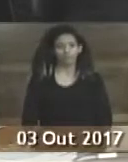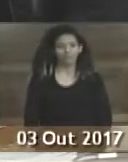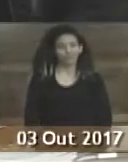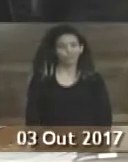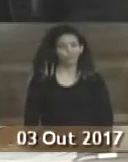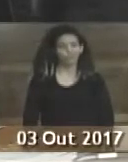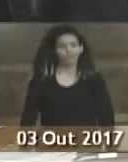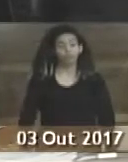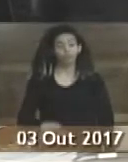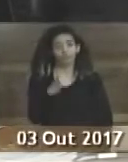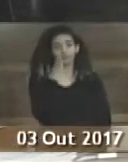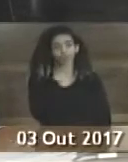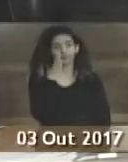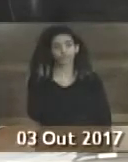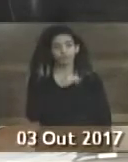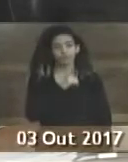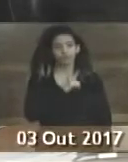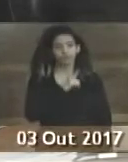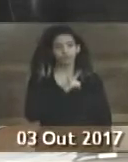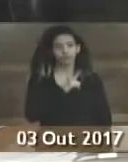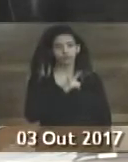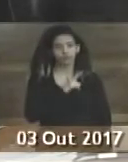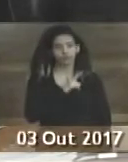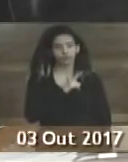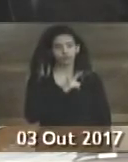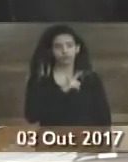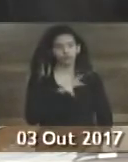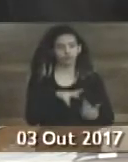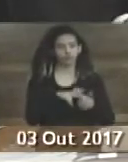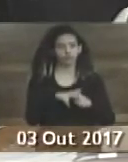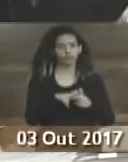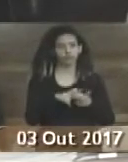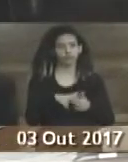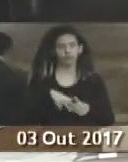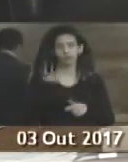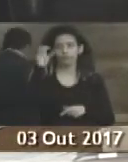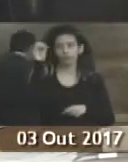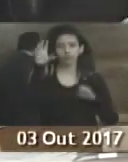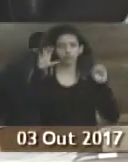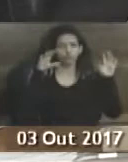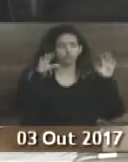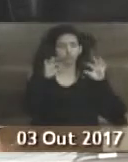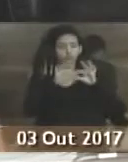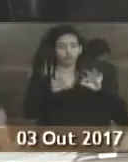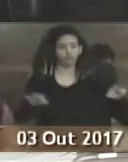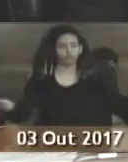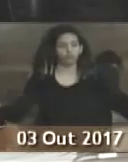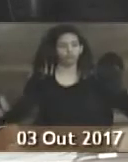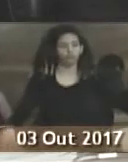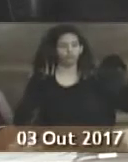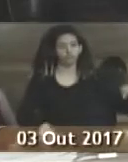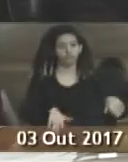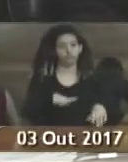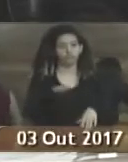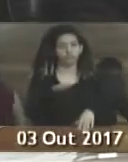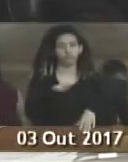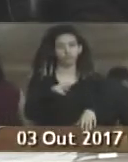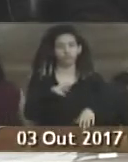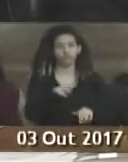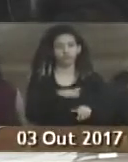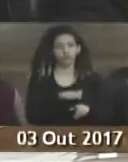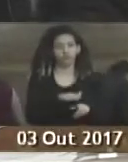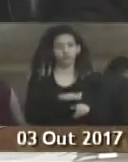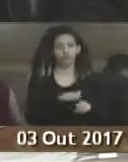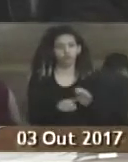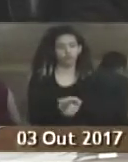em caráter de urgência, a colocação e a manutenção da rede de iluminação pública em toda a extensão da Praia da Tartaruga, na Avenida Antônio Betou da Silva Jordão, no